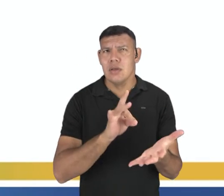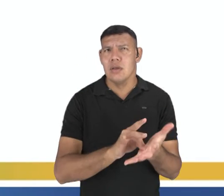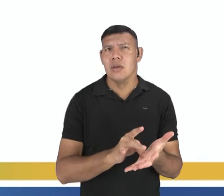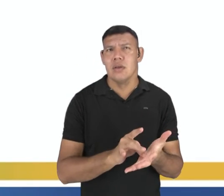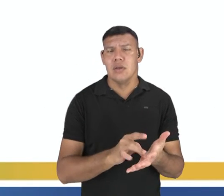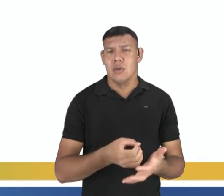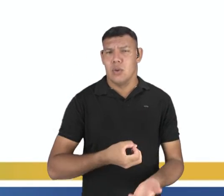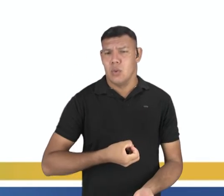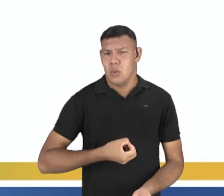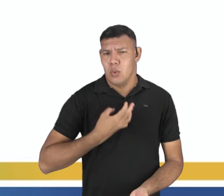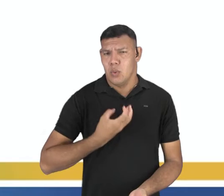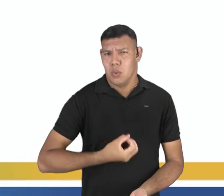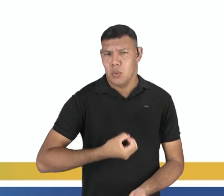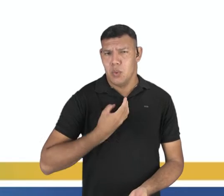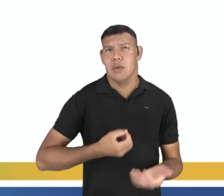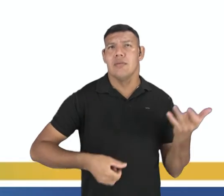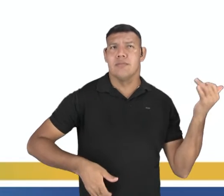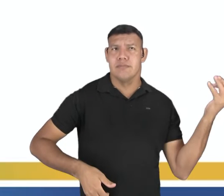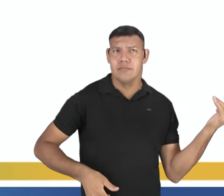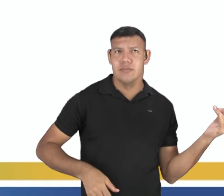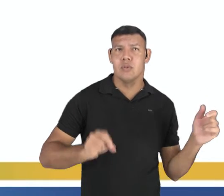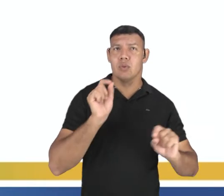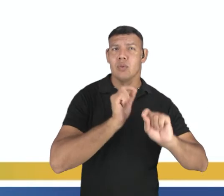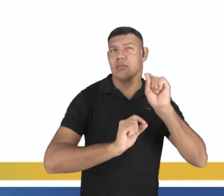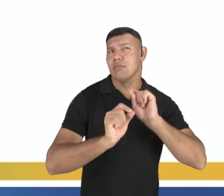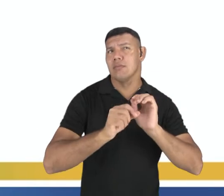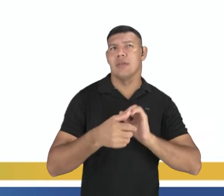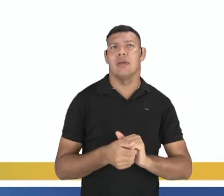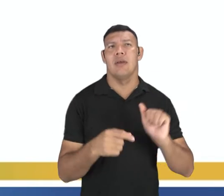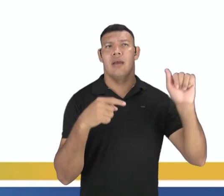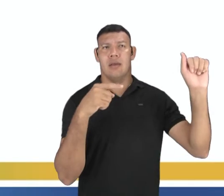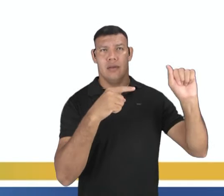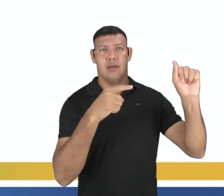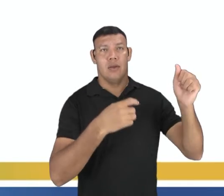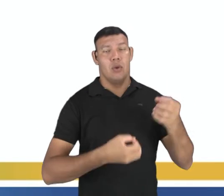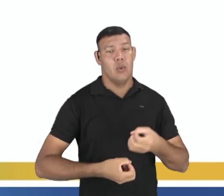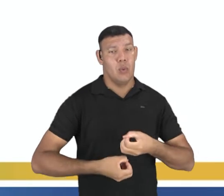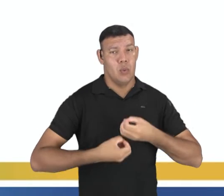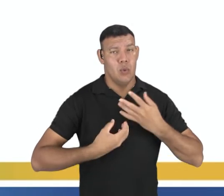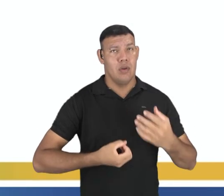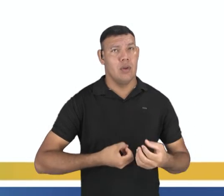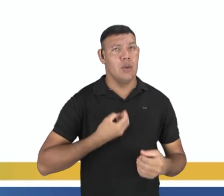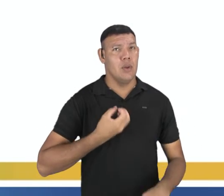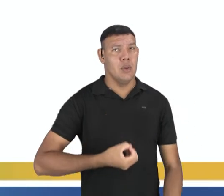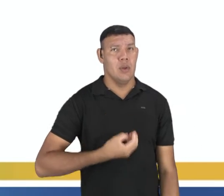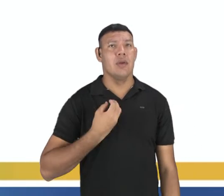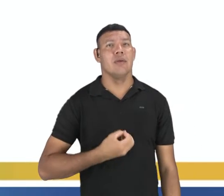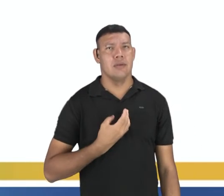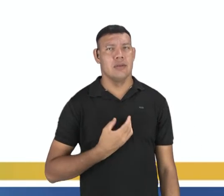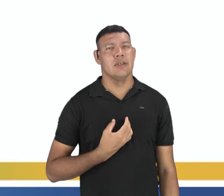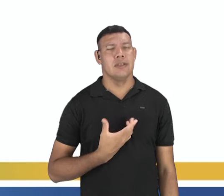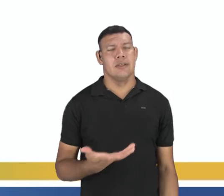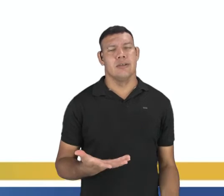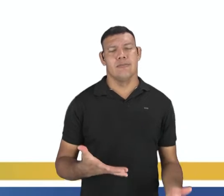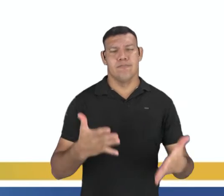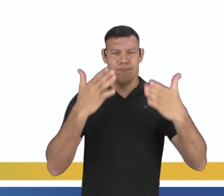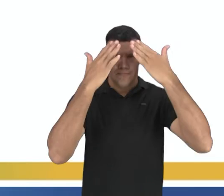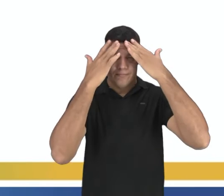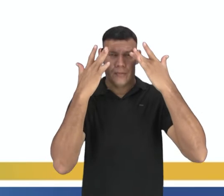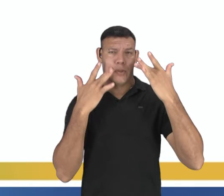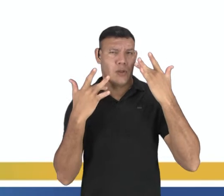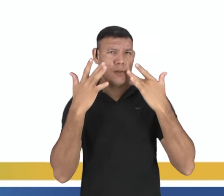que A. Os poemas são produzidos por serem encenados? B. As cantigas de escárnio e maldizer